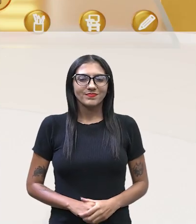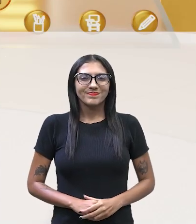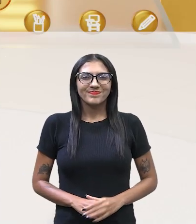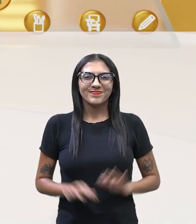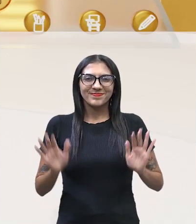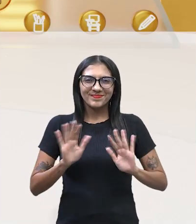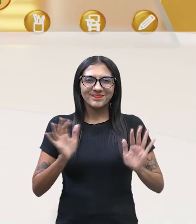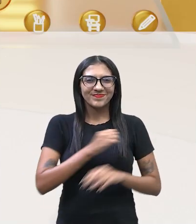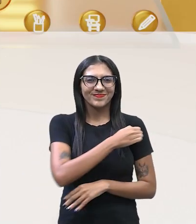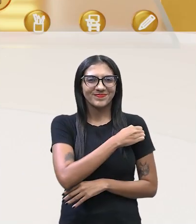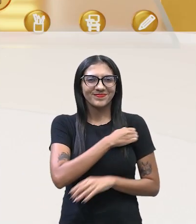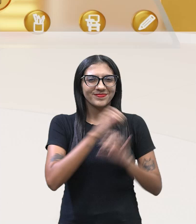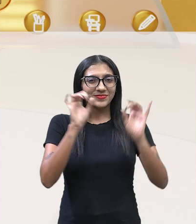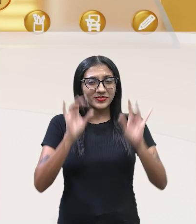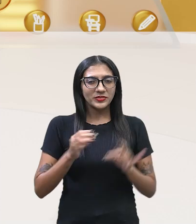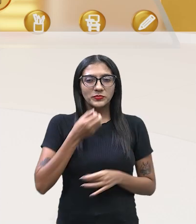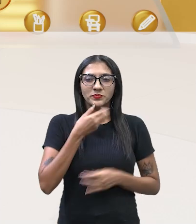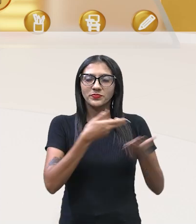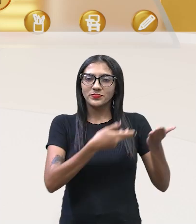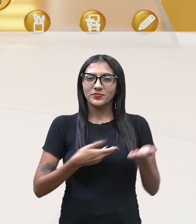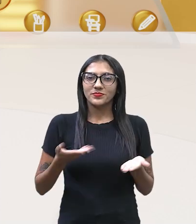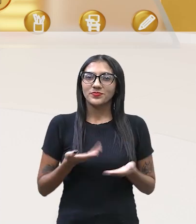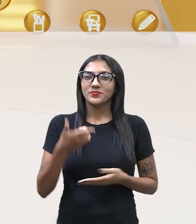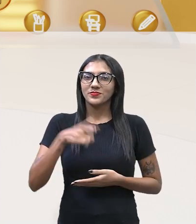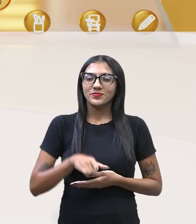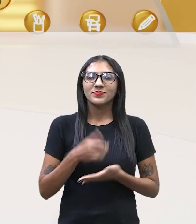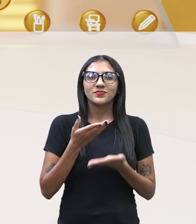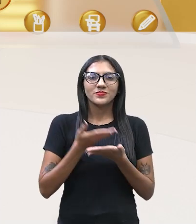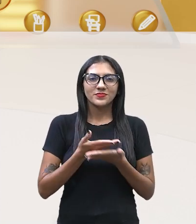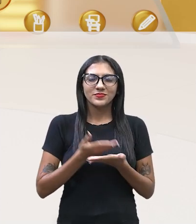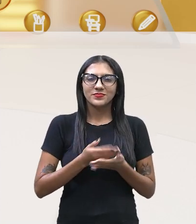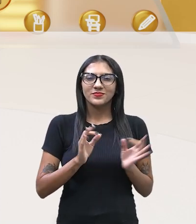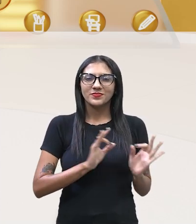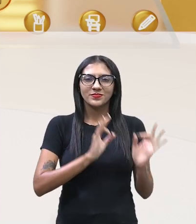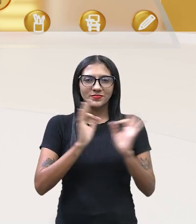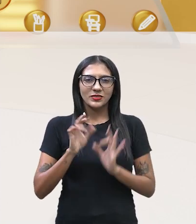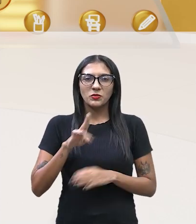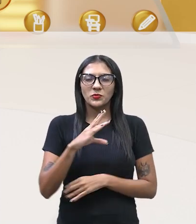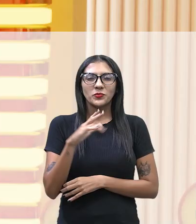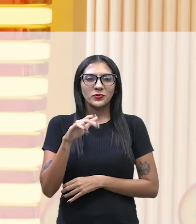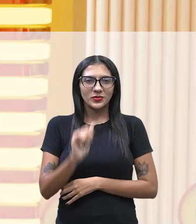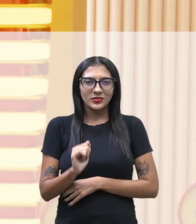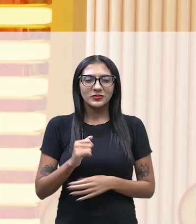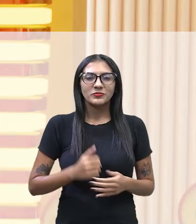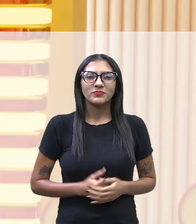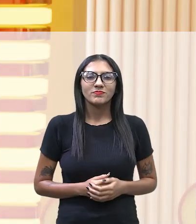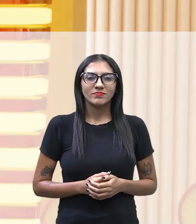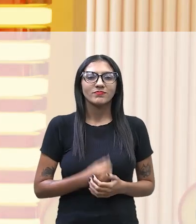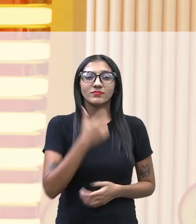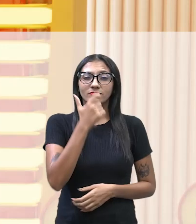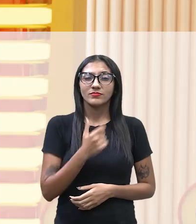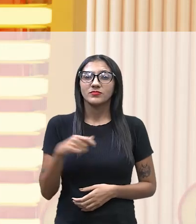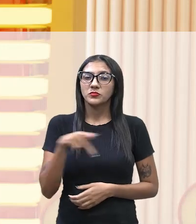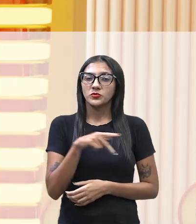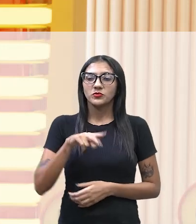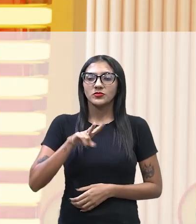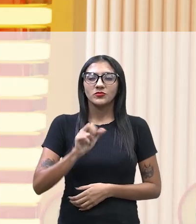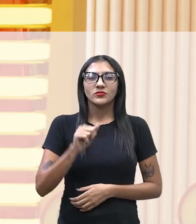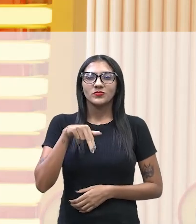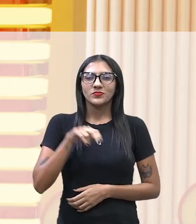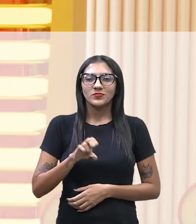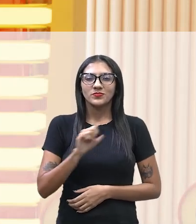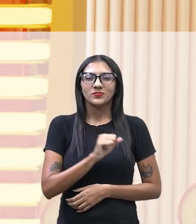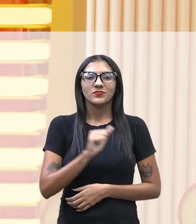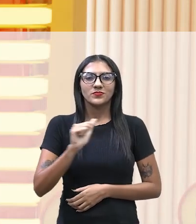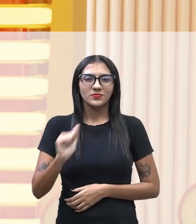Olá, meus queridos alunos, sejam muito bem-vindos à nossa UCA de Linguagens. Eu sou a